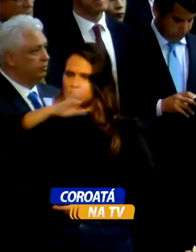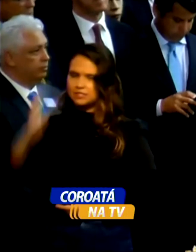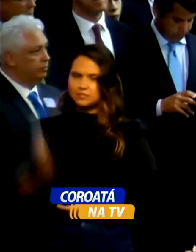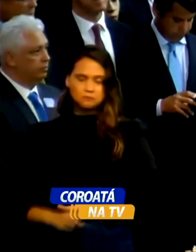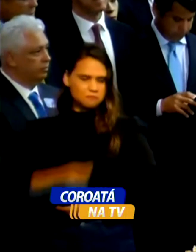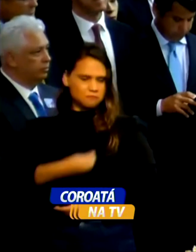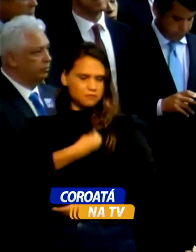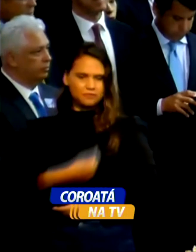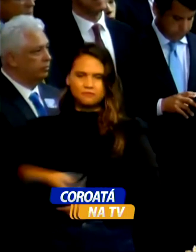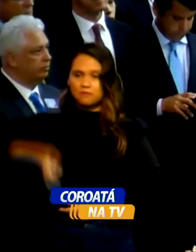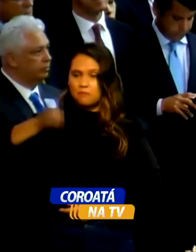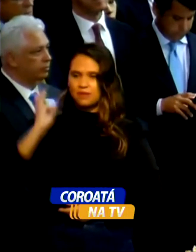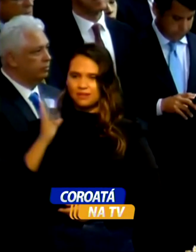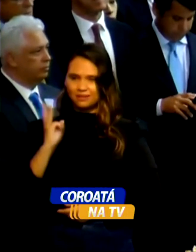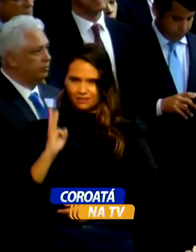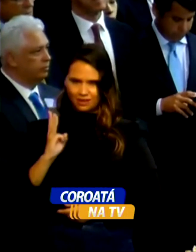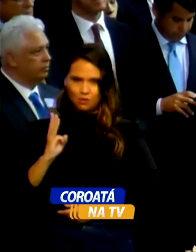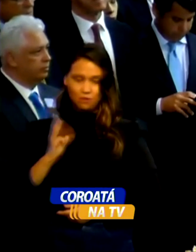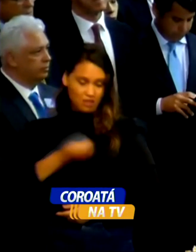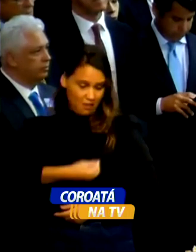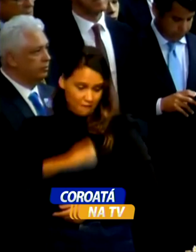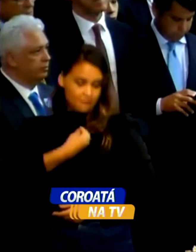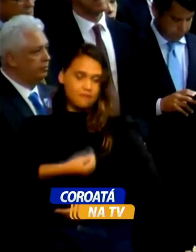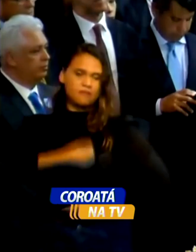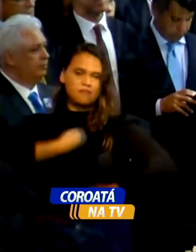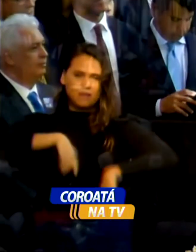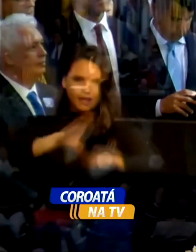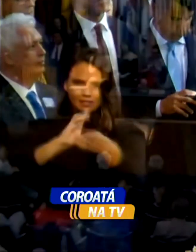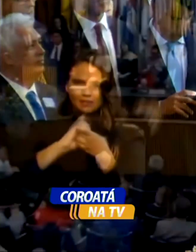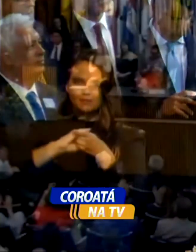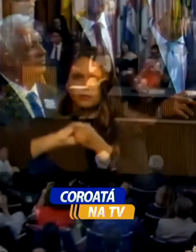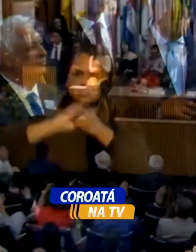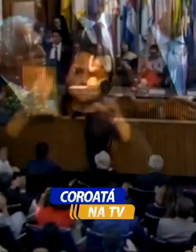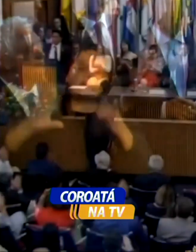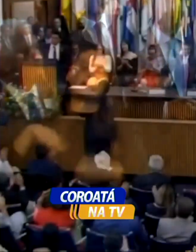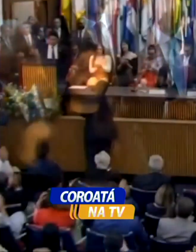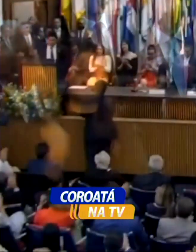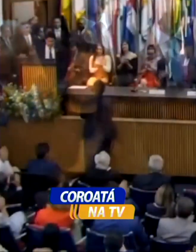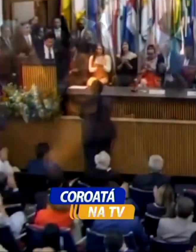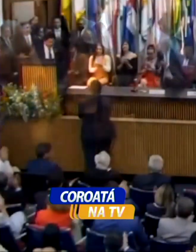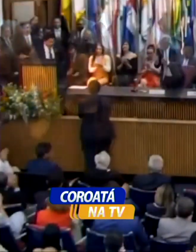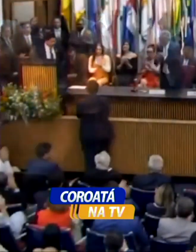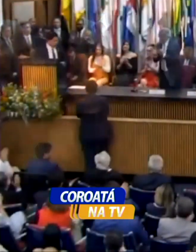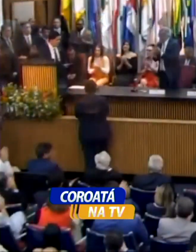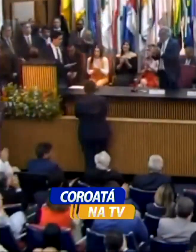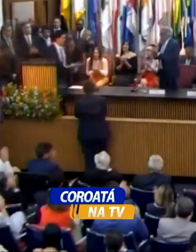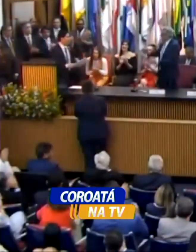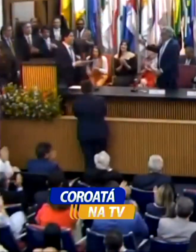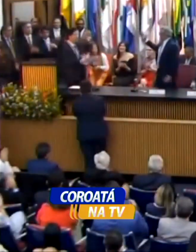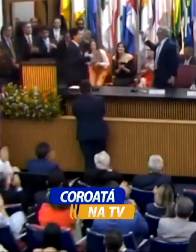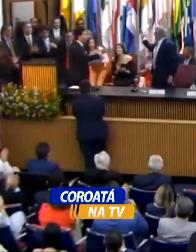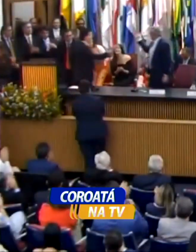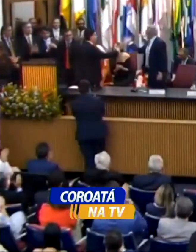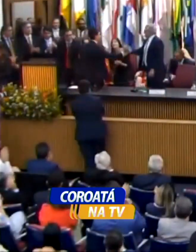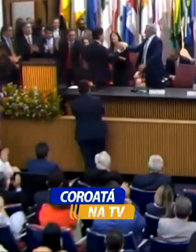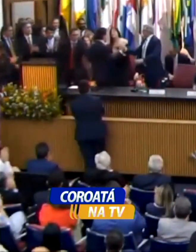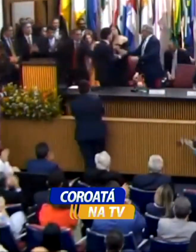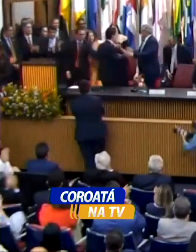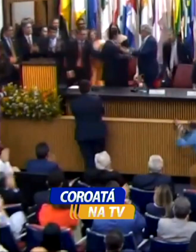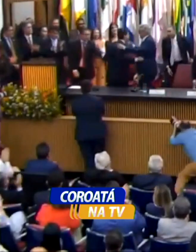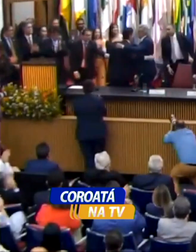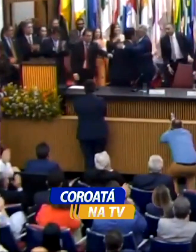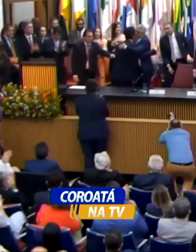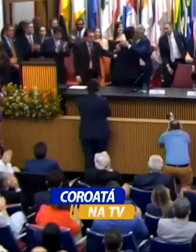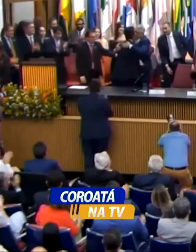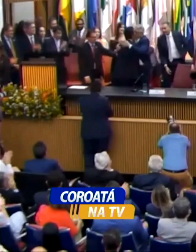raiz era dos partidos Aliados do bolsonaro André fofoca apoiou o impeachment da